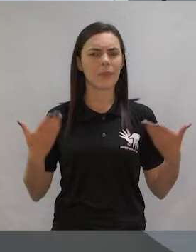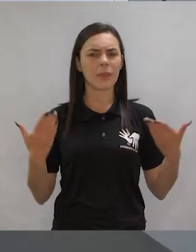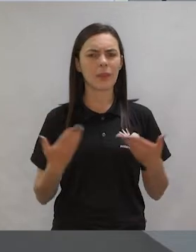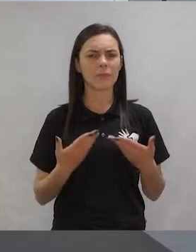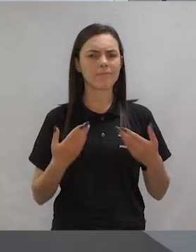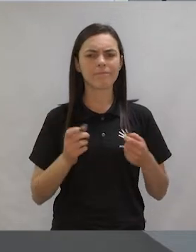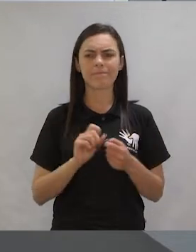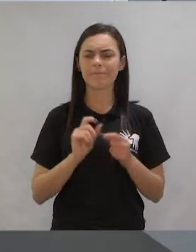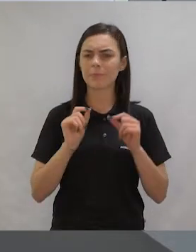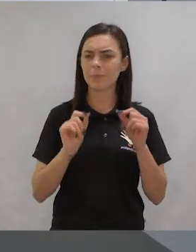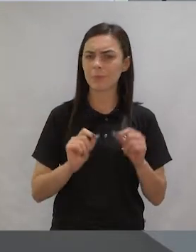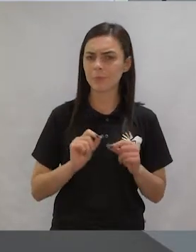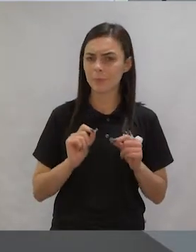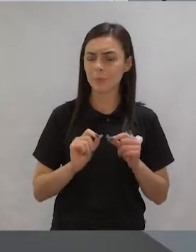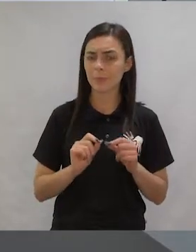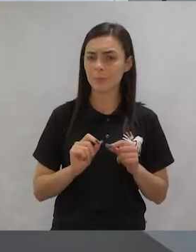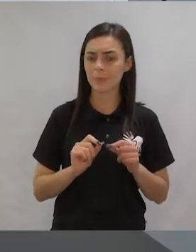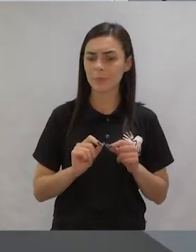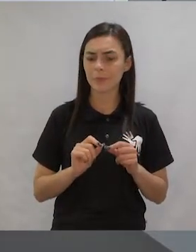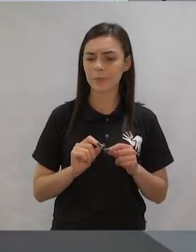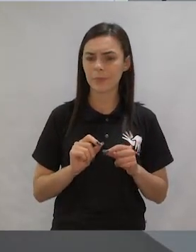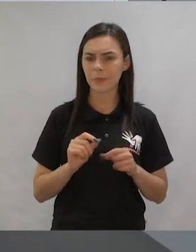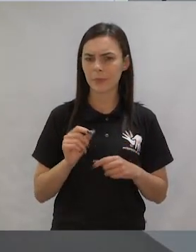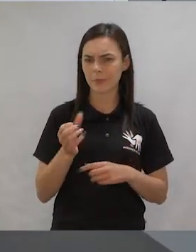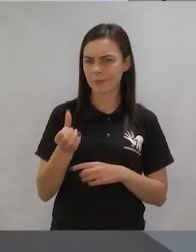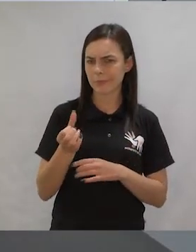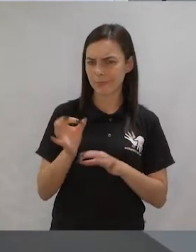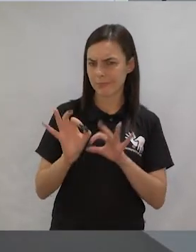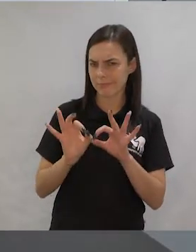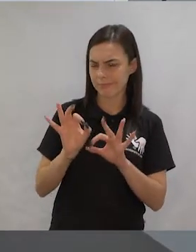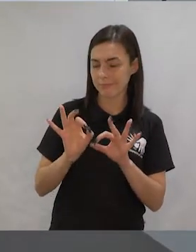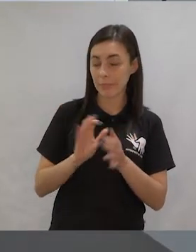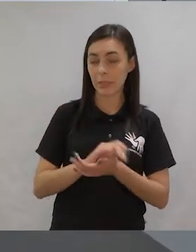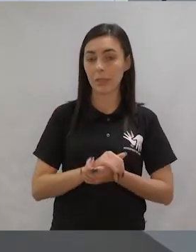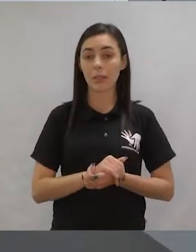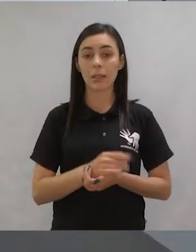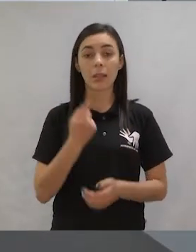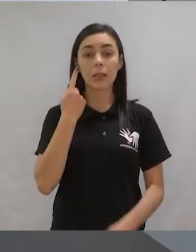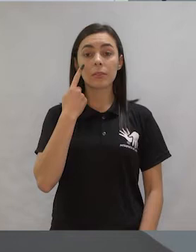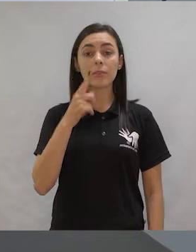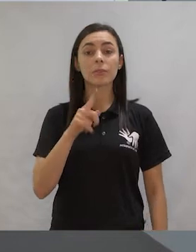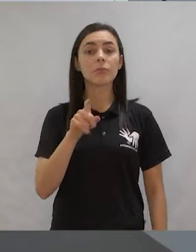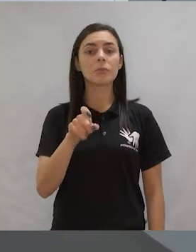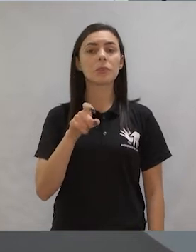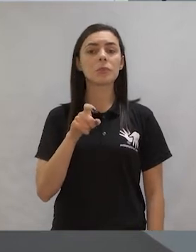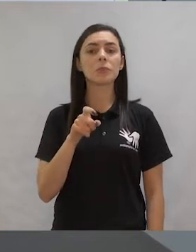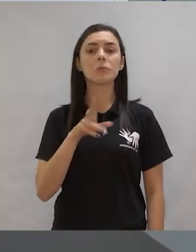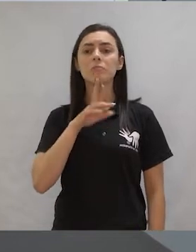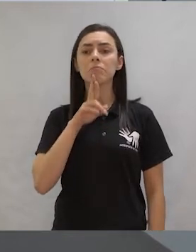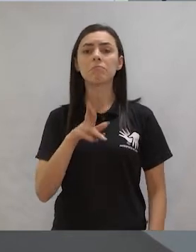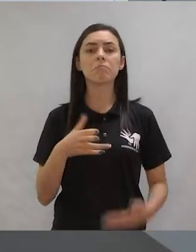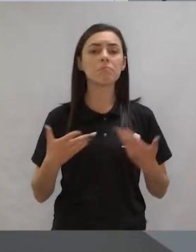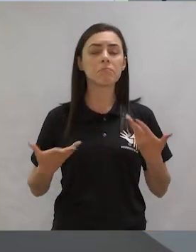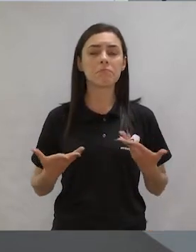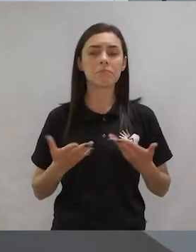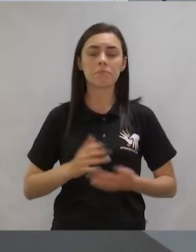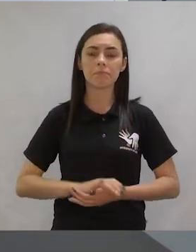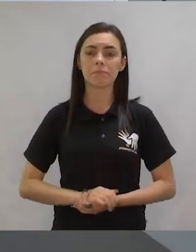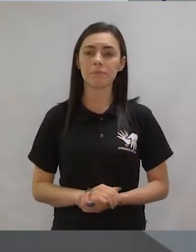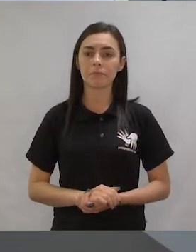preciso fazer? Eu quero descobrir... Deixa eu arrumar os 6 aqui. Eu quero descobrir o valor de x,